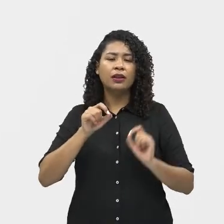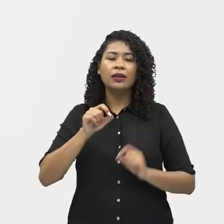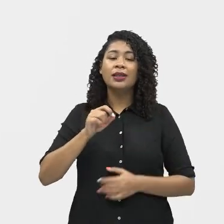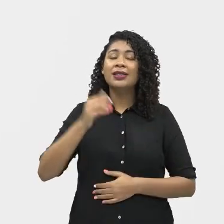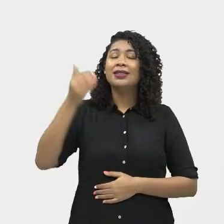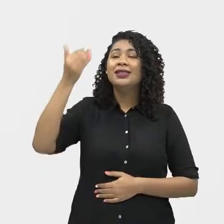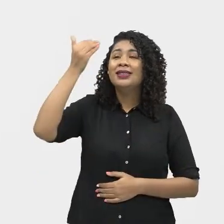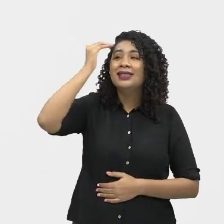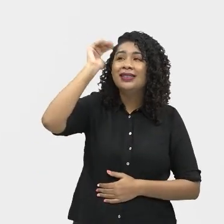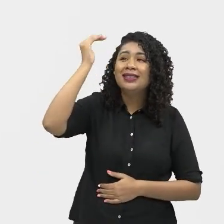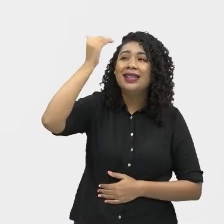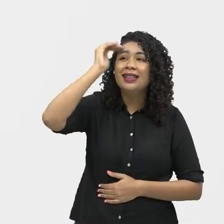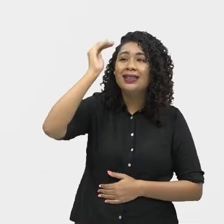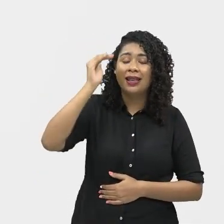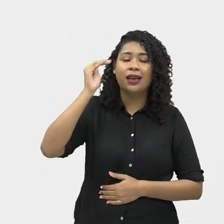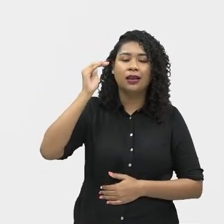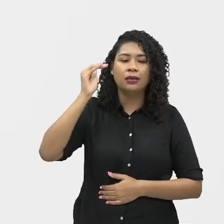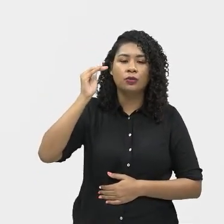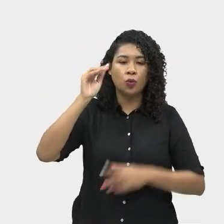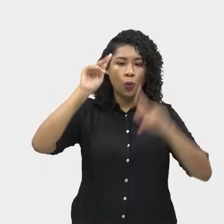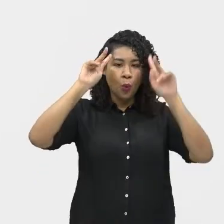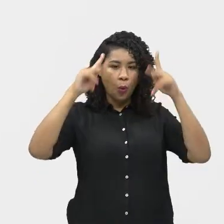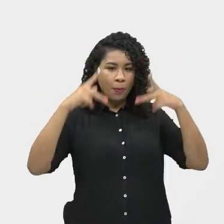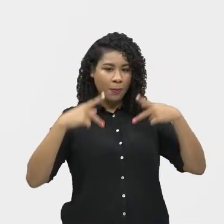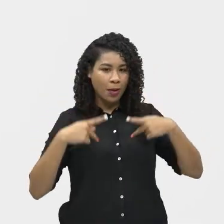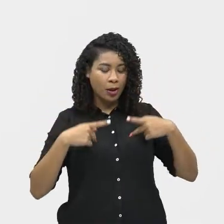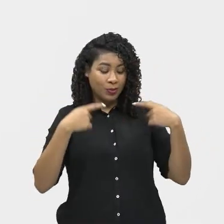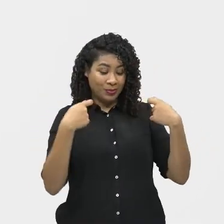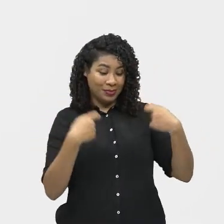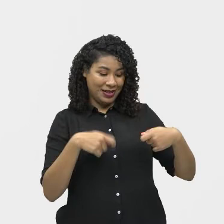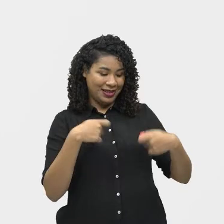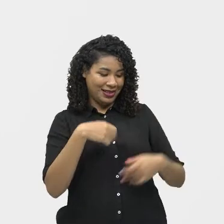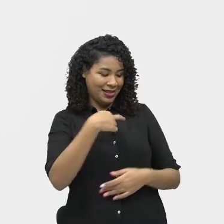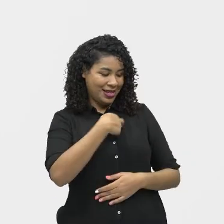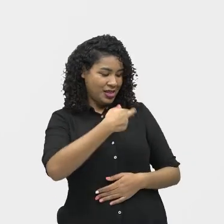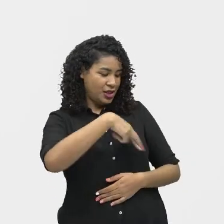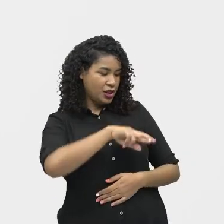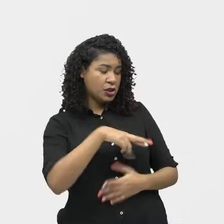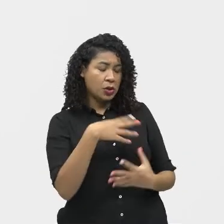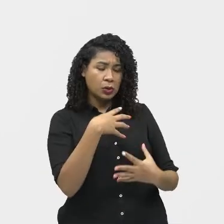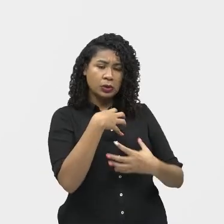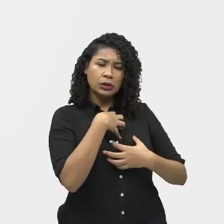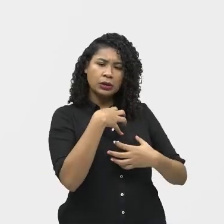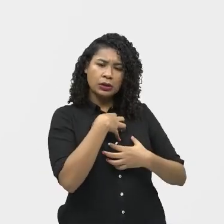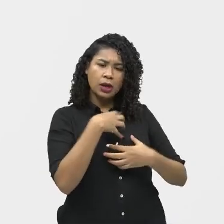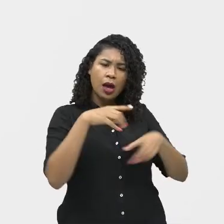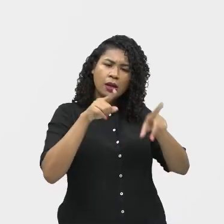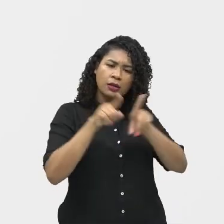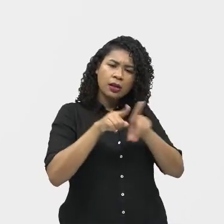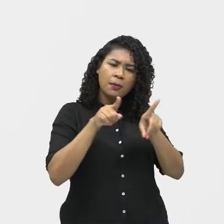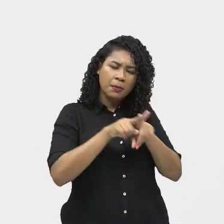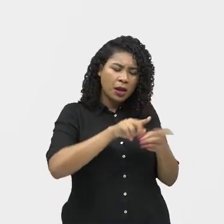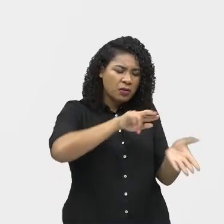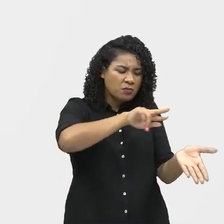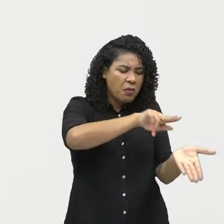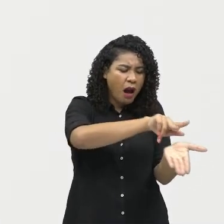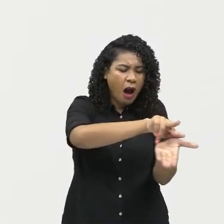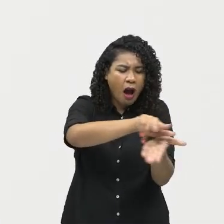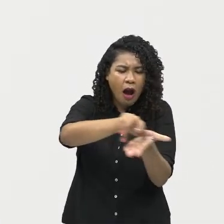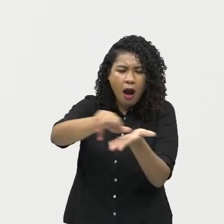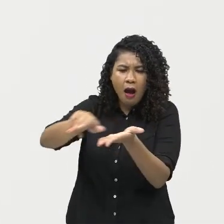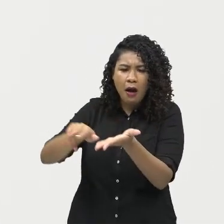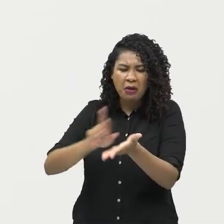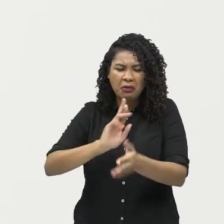dimensão religiosa do ser humano e o respeito à diversidade. Olha só que interessante, né? O ensino